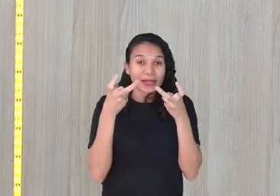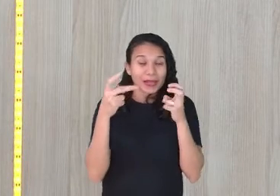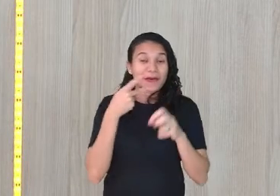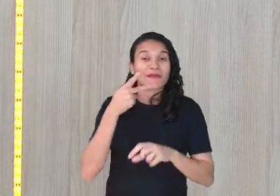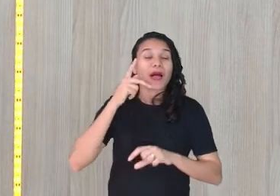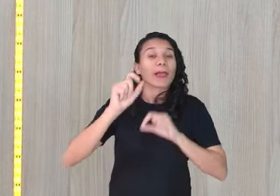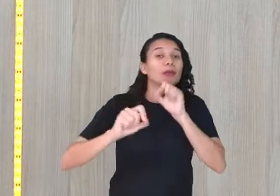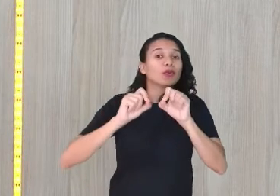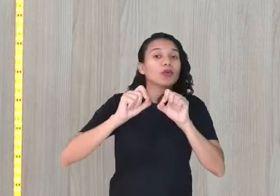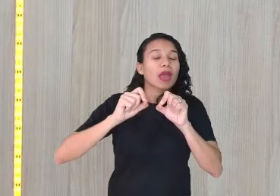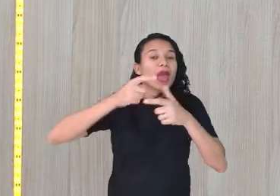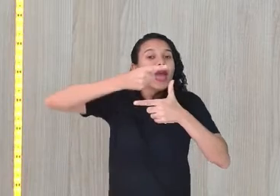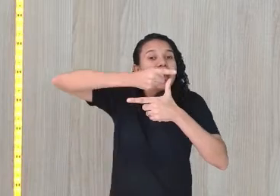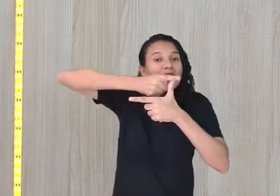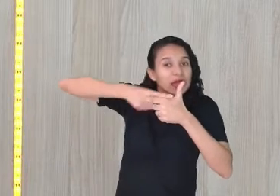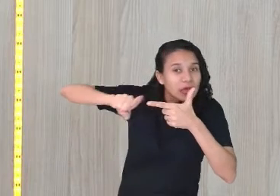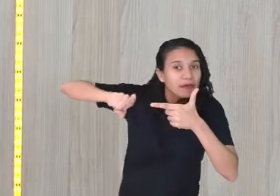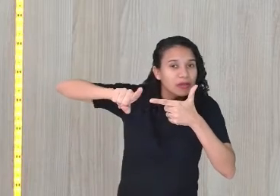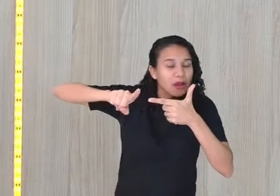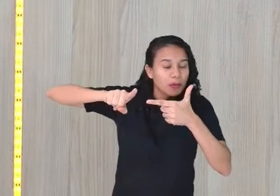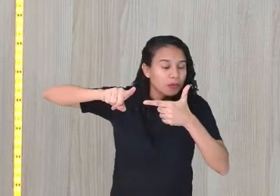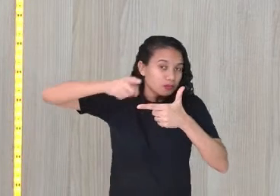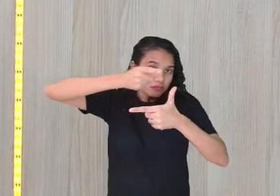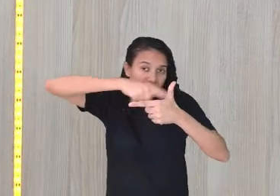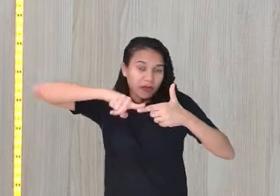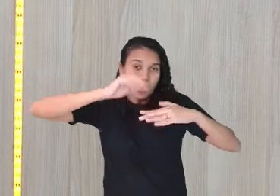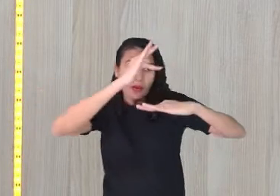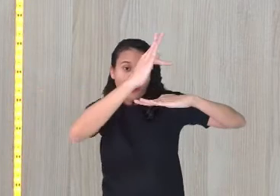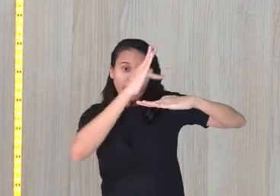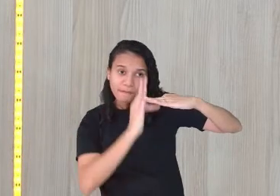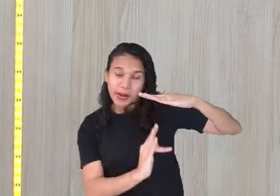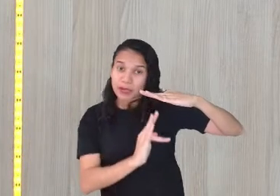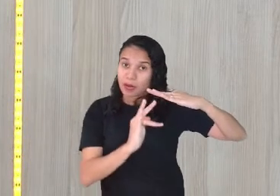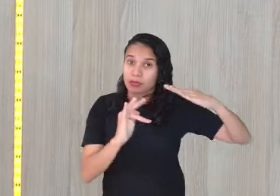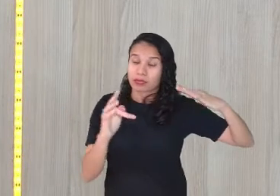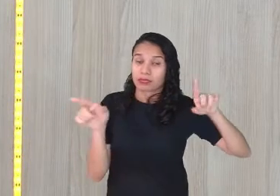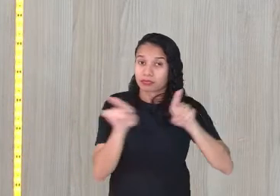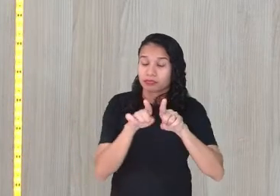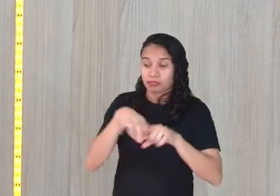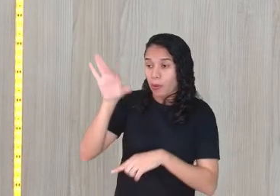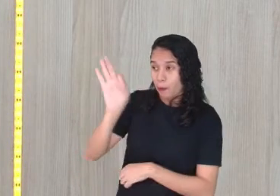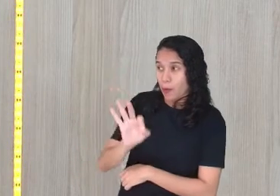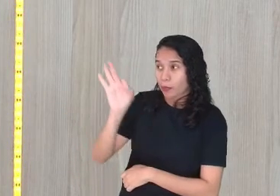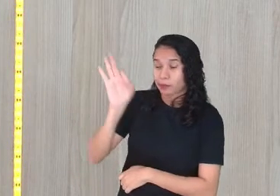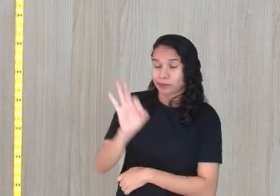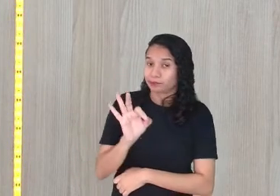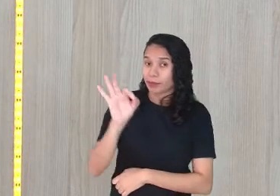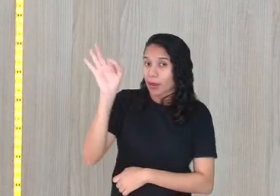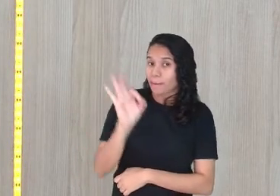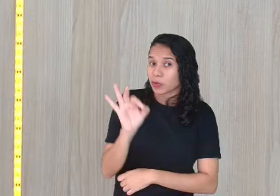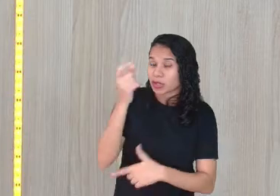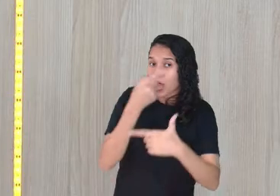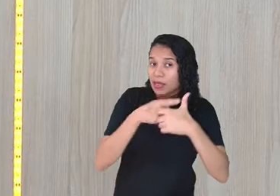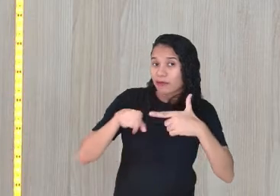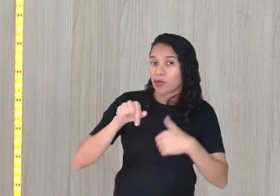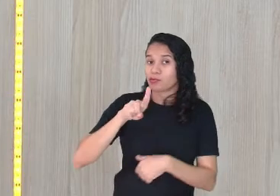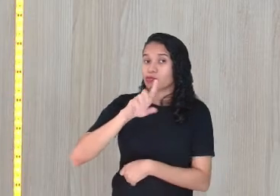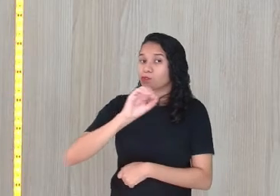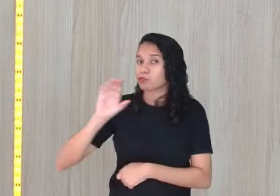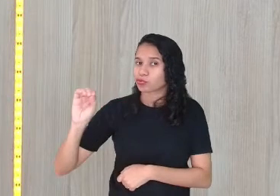falando de divisão, ou seja, está falando de fração e está falando de porcentagem. Isso. Porcentagem é dividir por